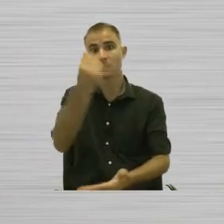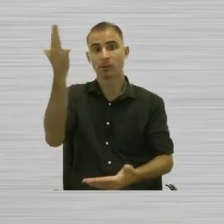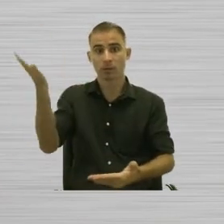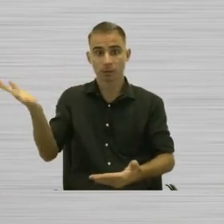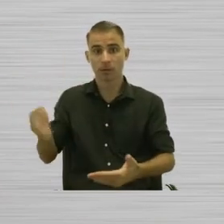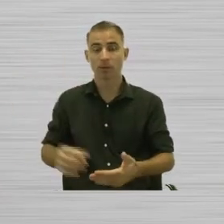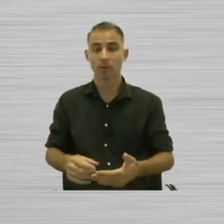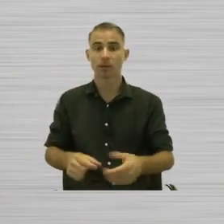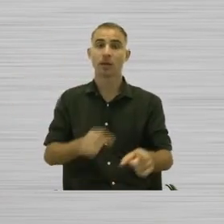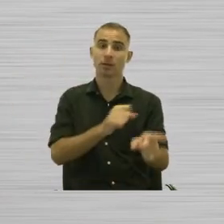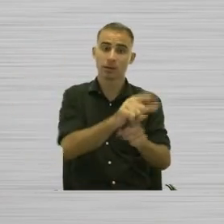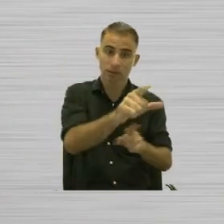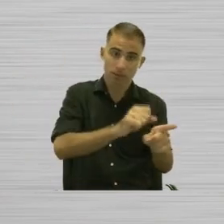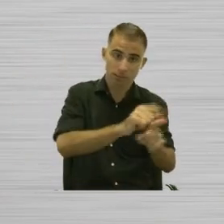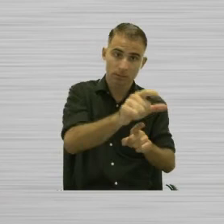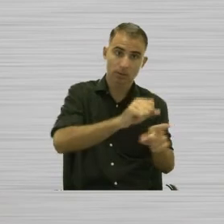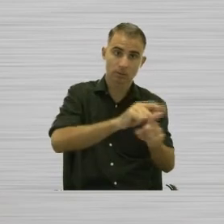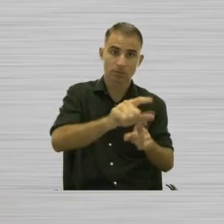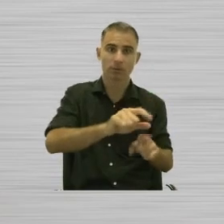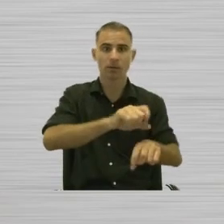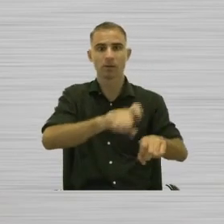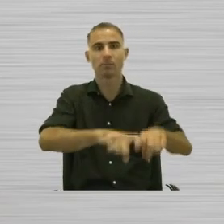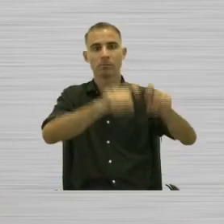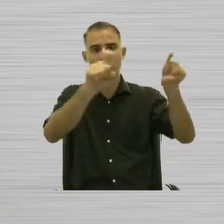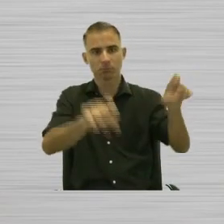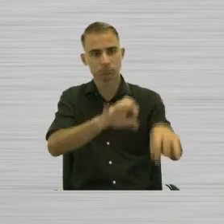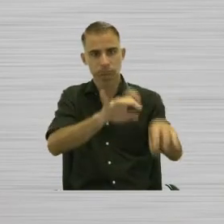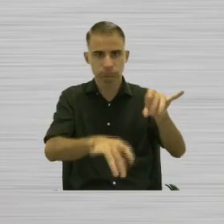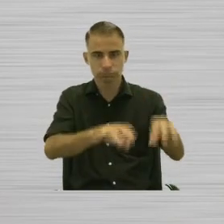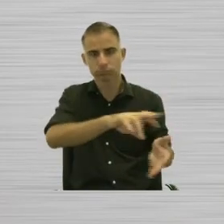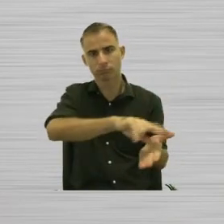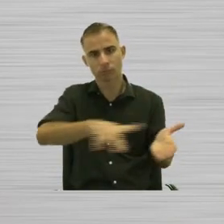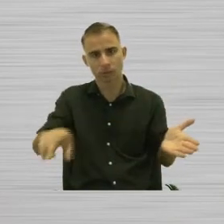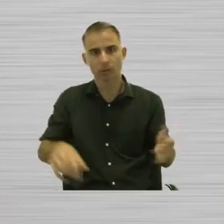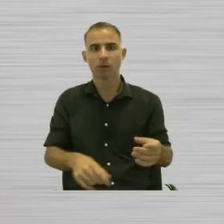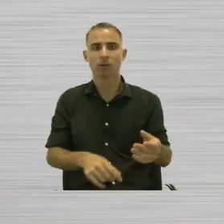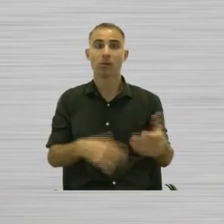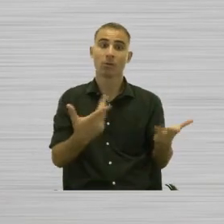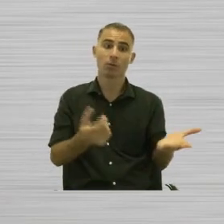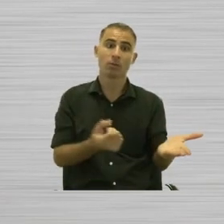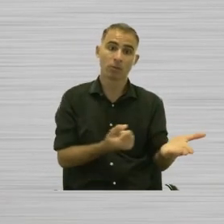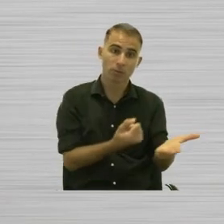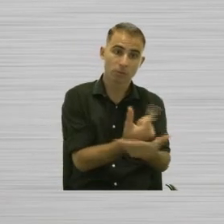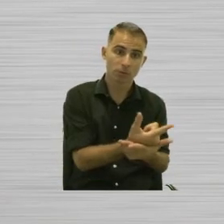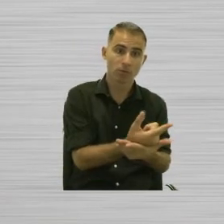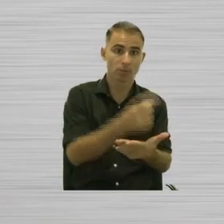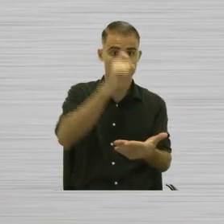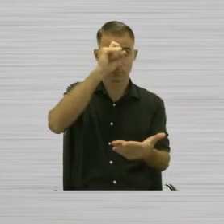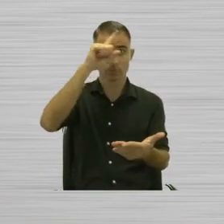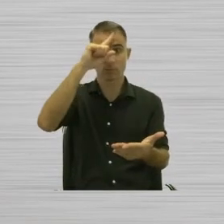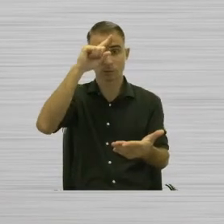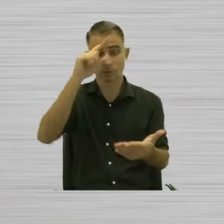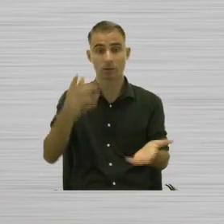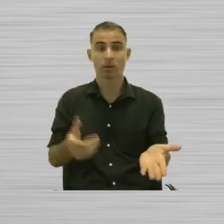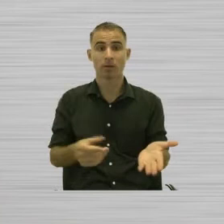equipamentos 235.000, material de enfermagem 228.000, de